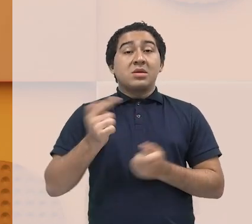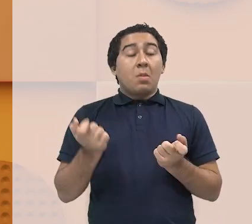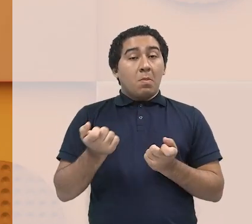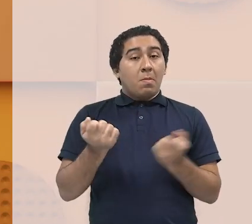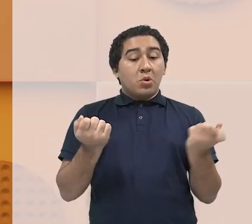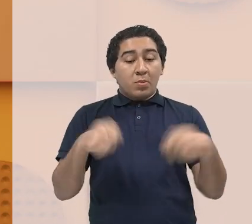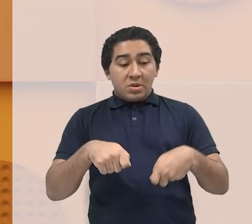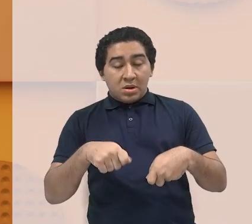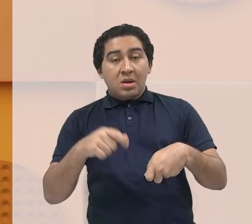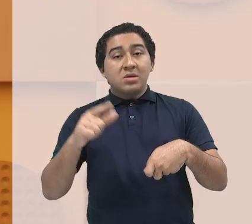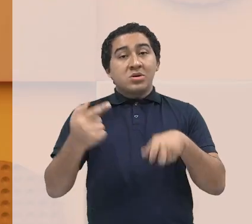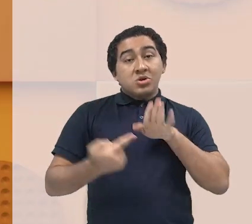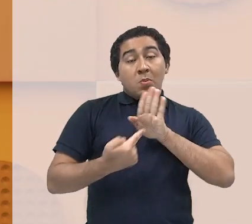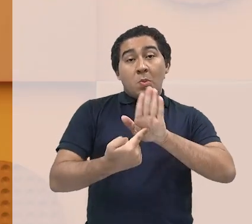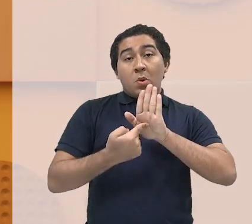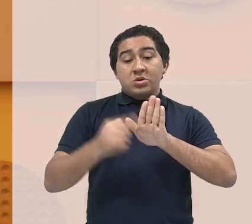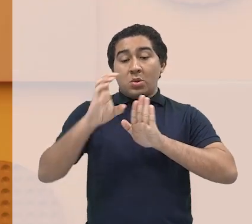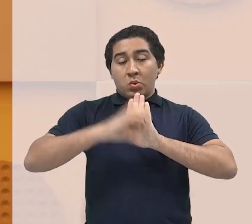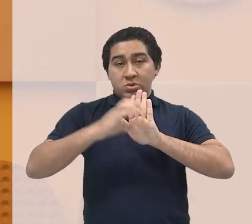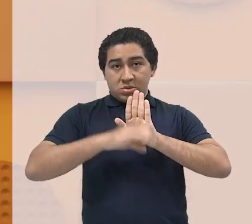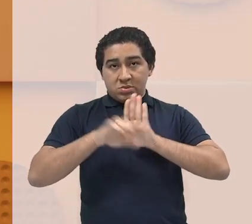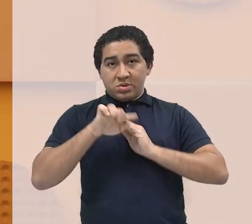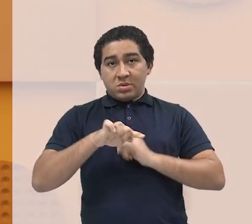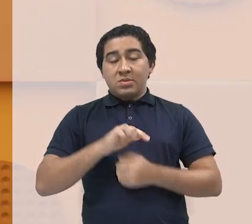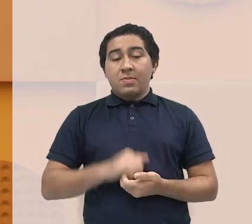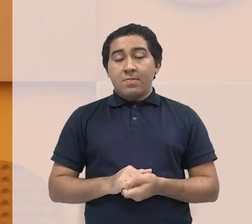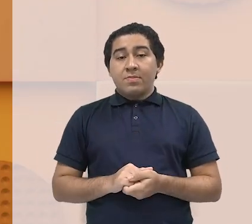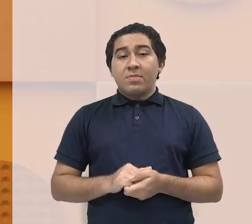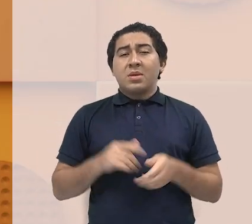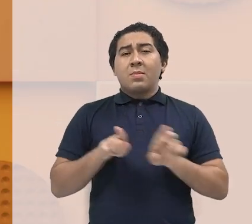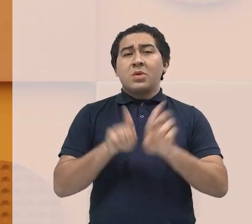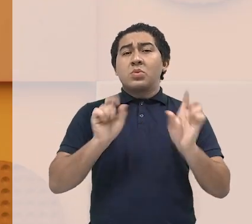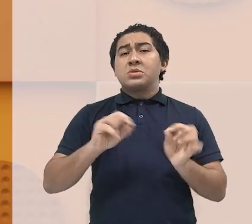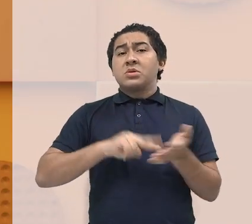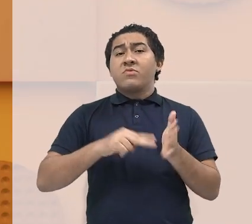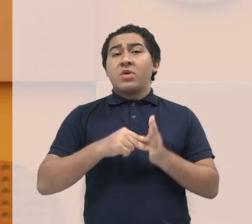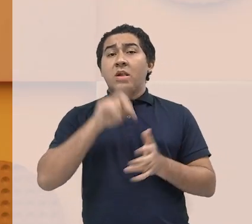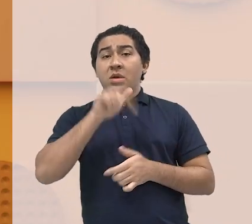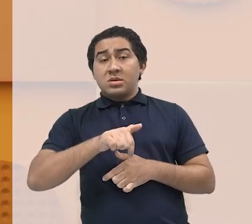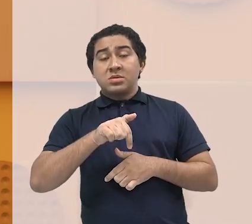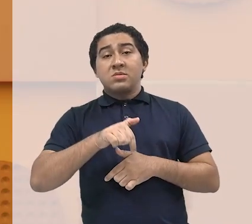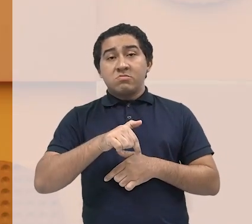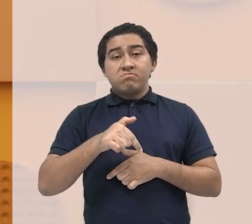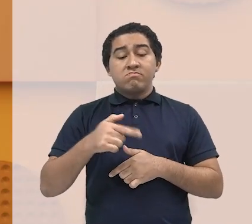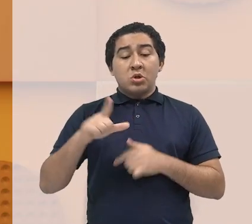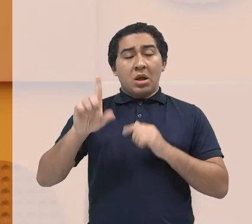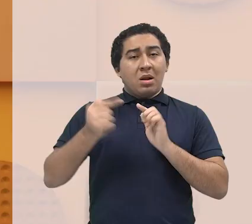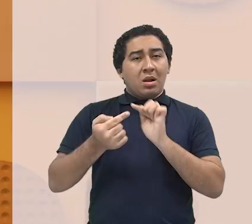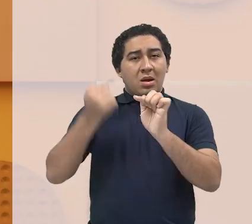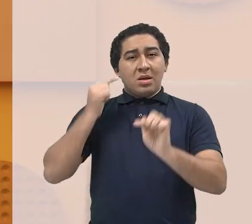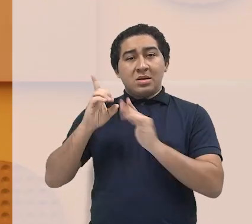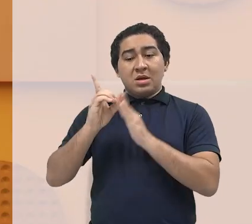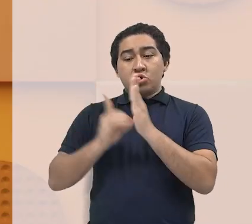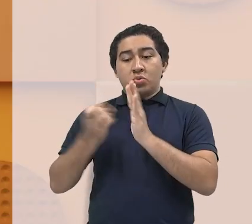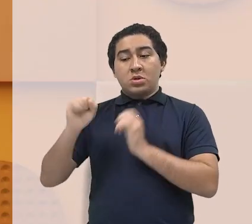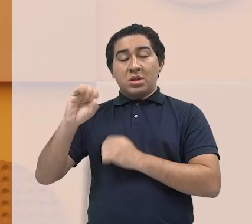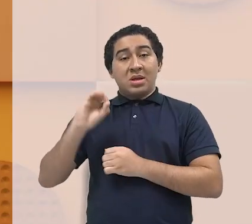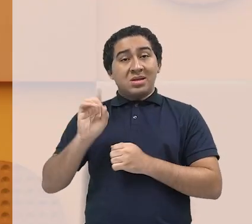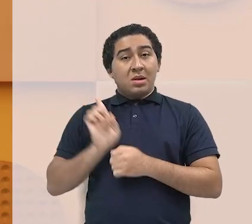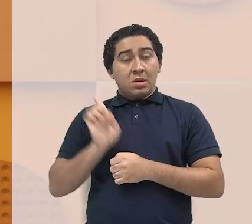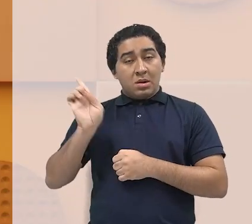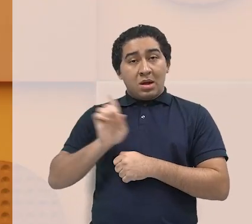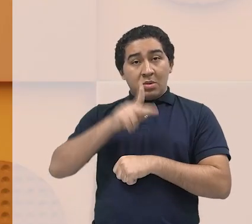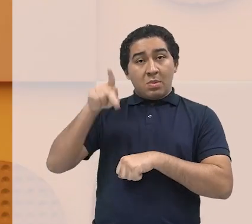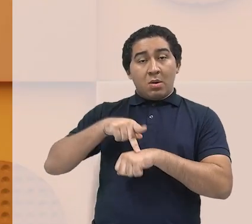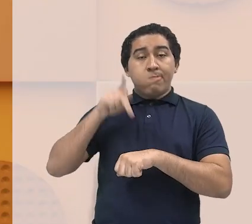aparecem. E o que é esse racismo ambiental que foi cunhado em torno dos anos 80, que é um conceito que vem lá dos Estados Unidos e que também chega ao